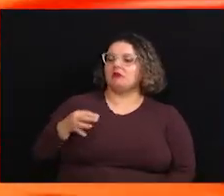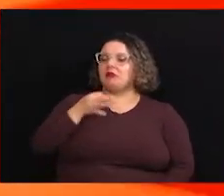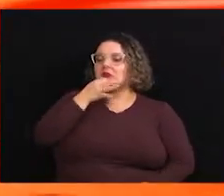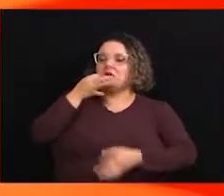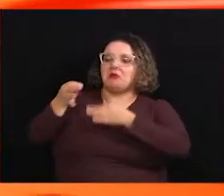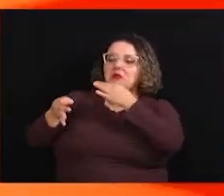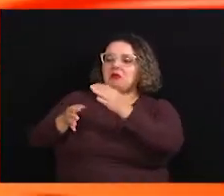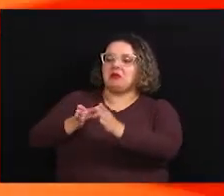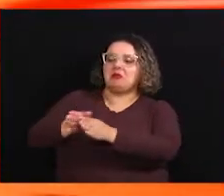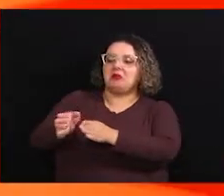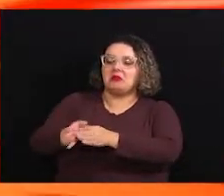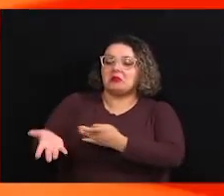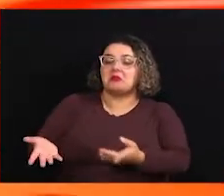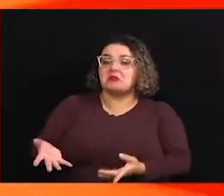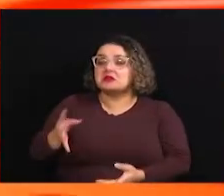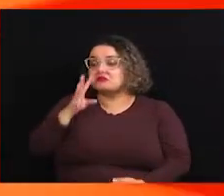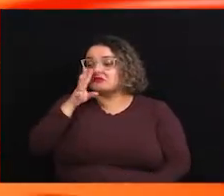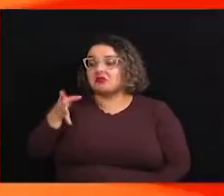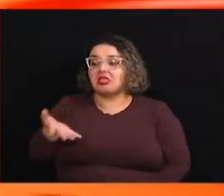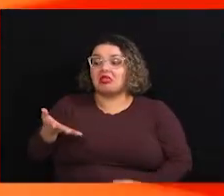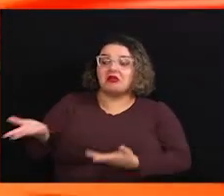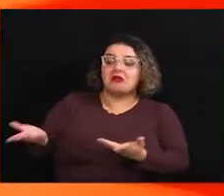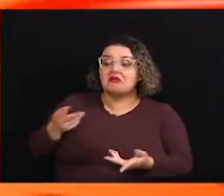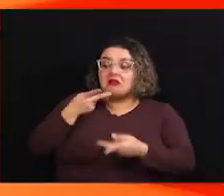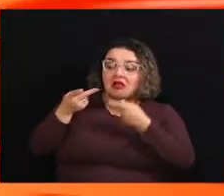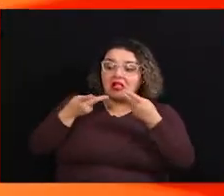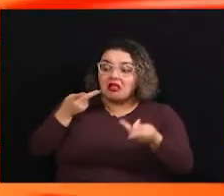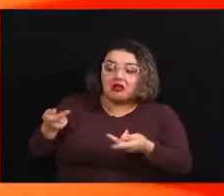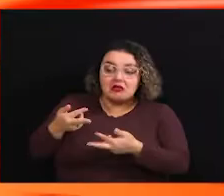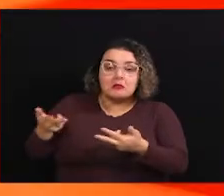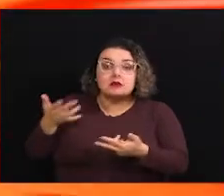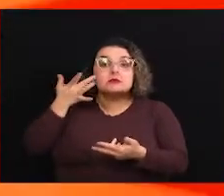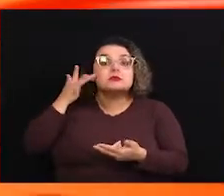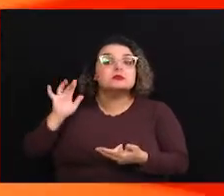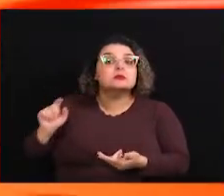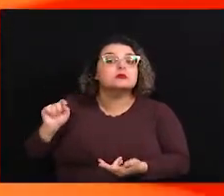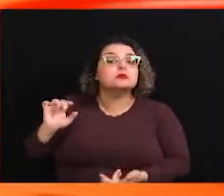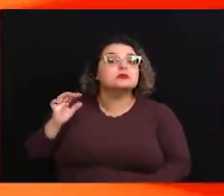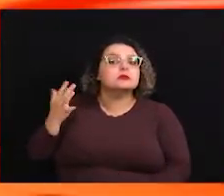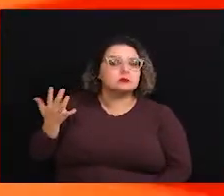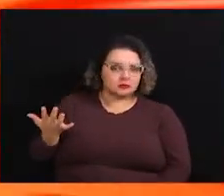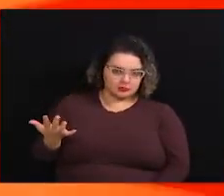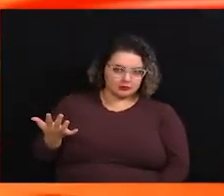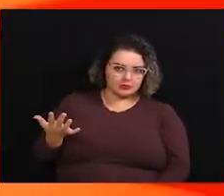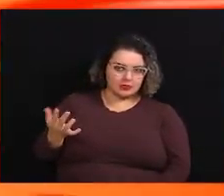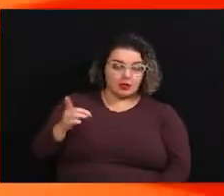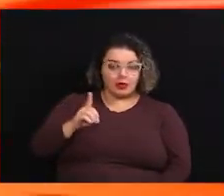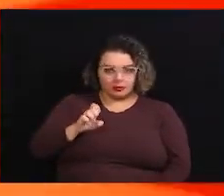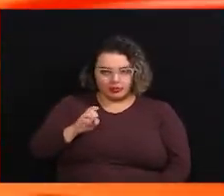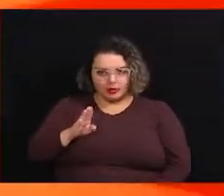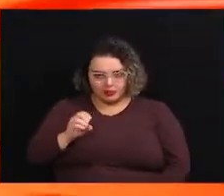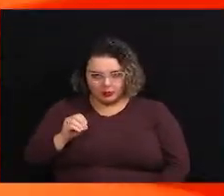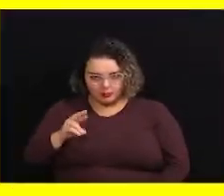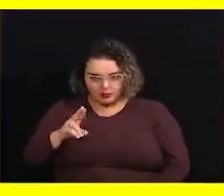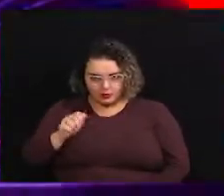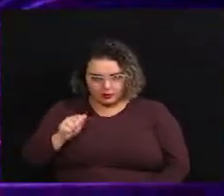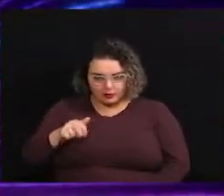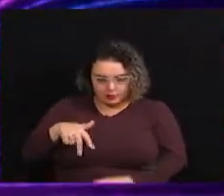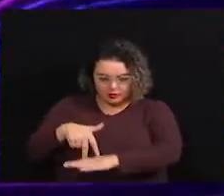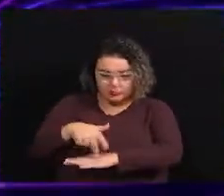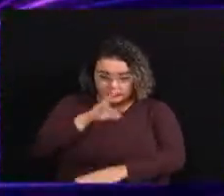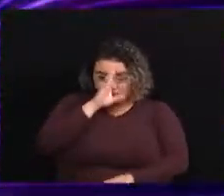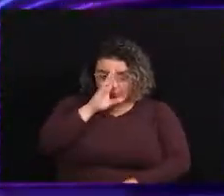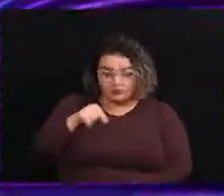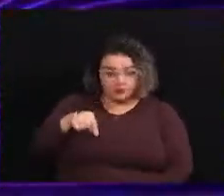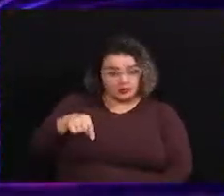outros, dar conselho e tal, mas a gente não sabe o que está realmente acontecendo na vida dos outros. Então, a Débora, minha personagem principal,